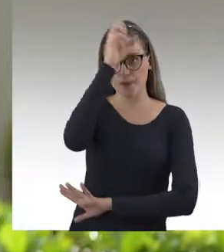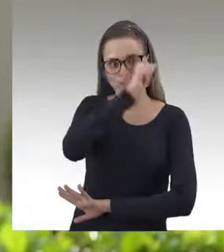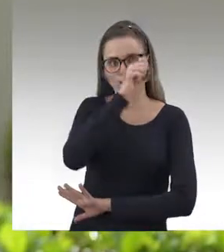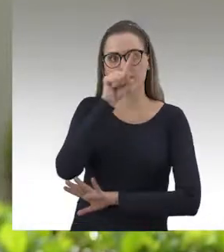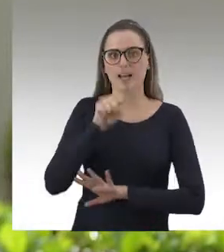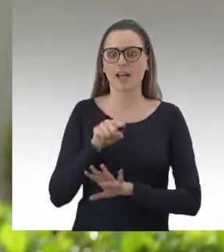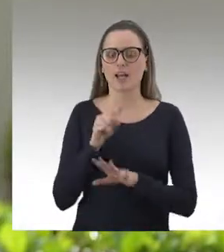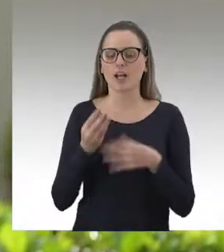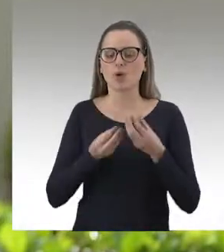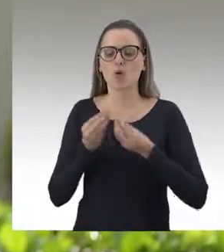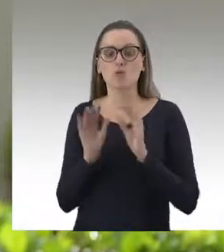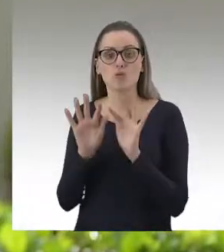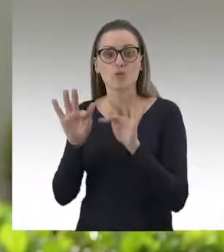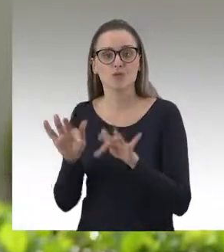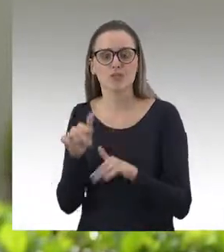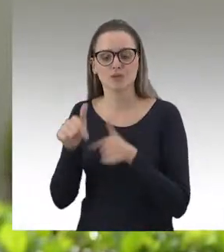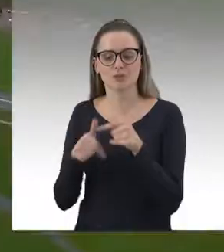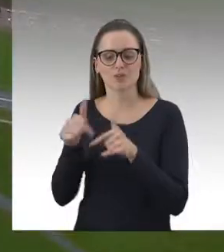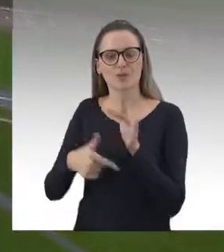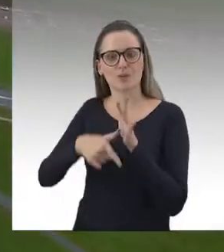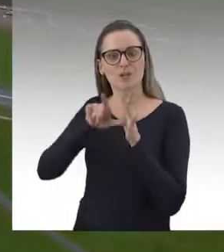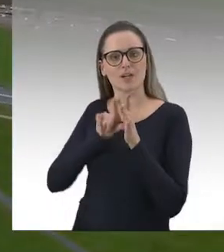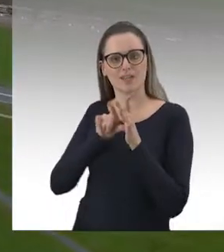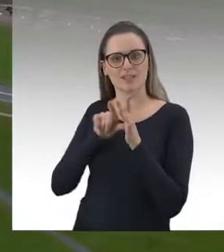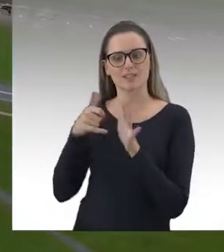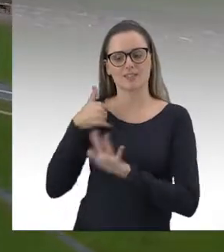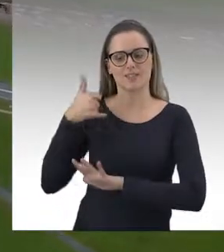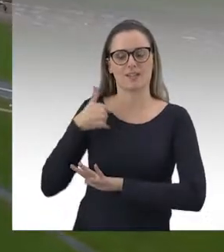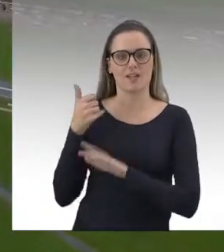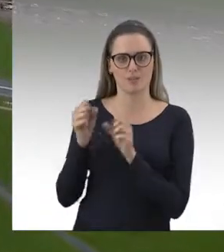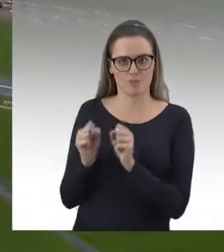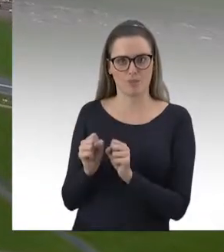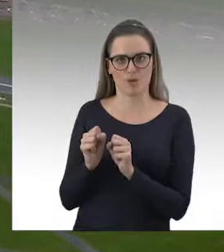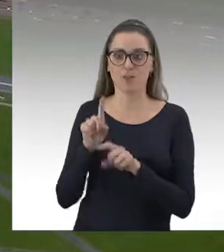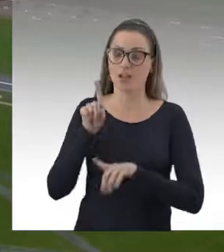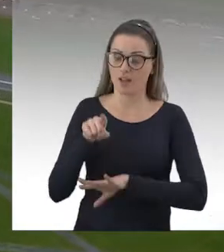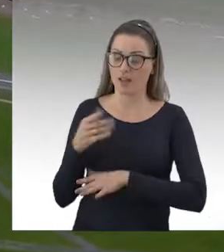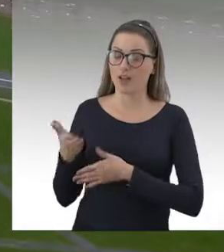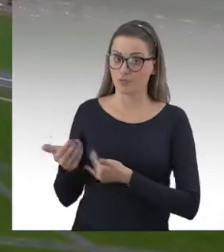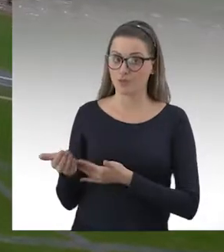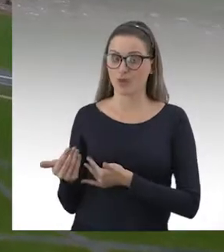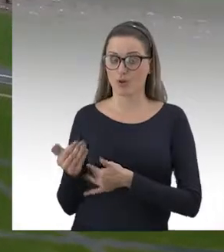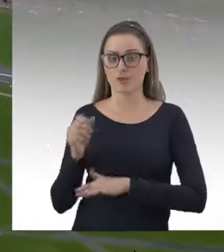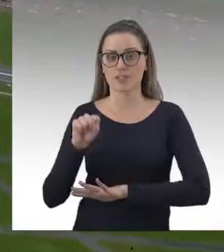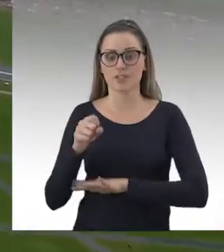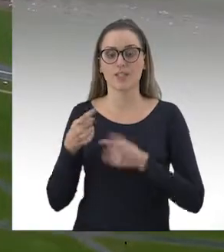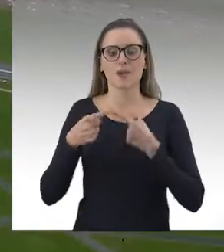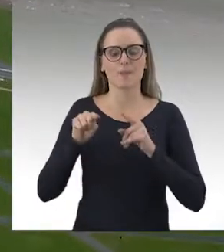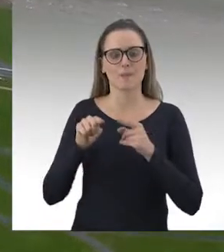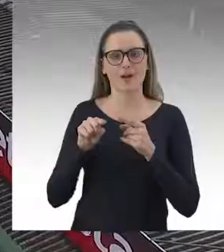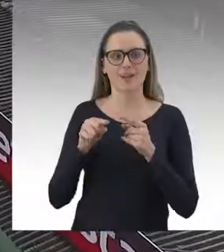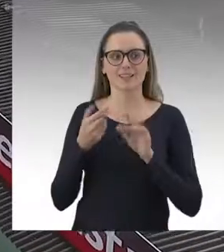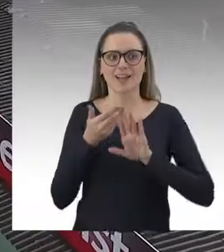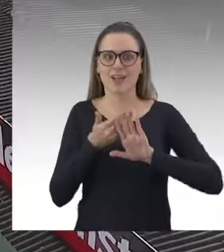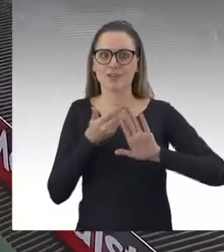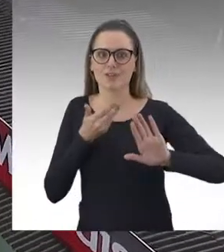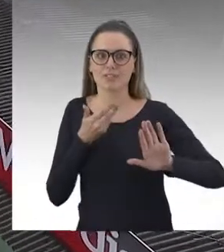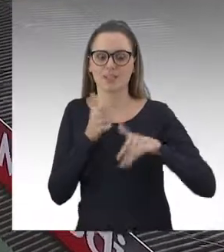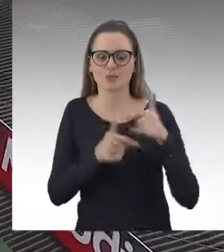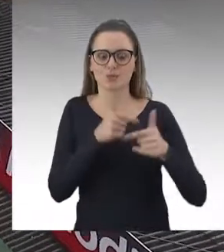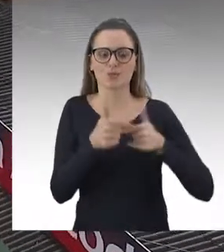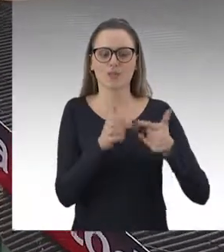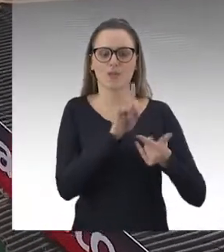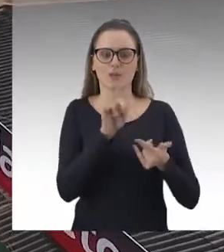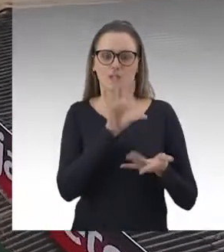de combater o trabalho precoce. Porque apesar de ser também um jovem, ele vai estar afastado do trabalho irregular,